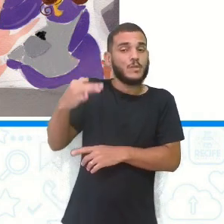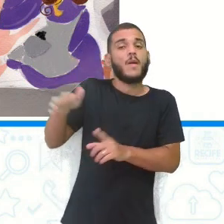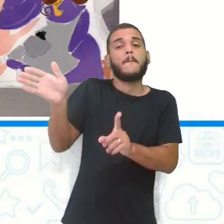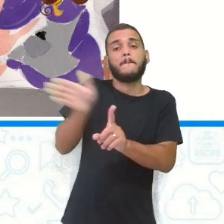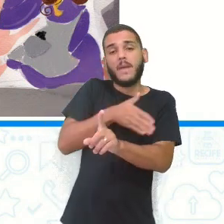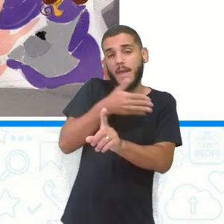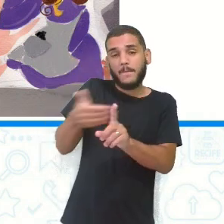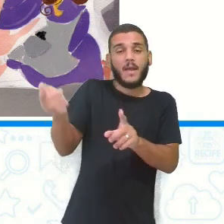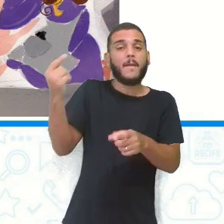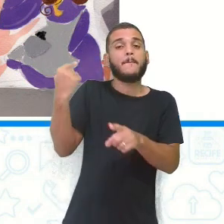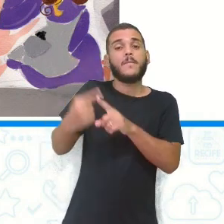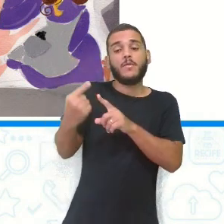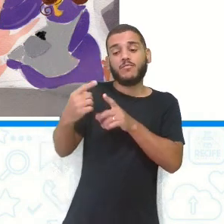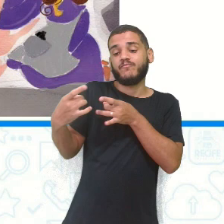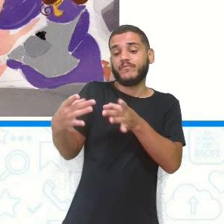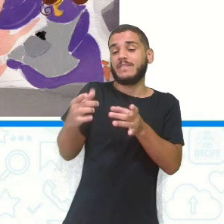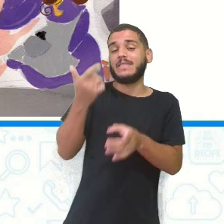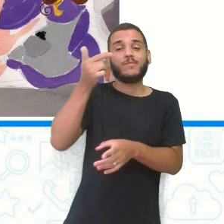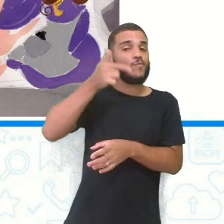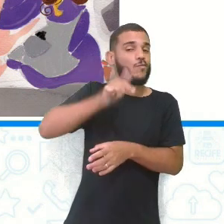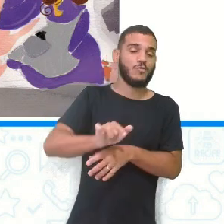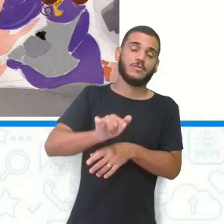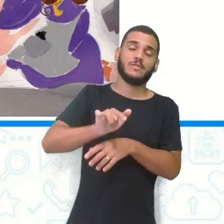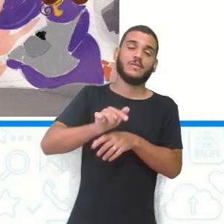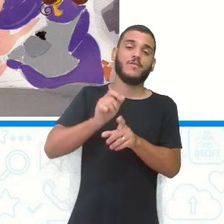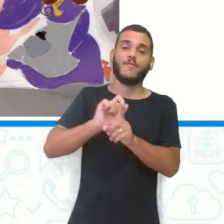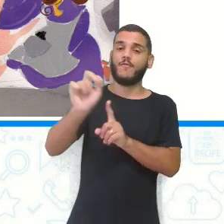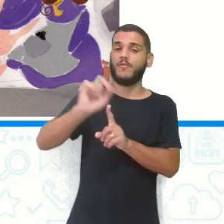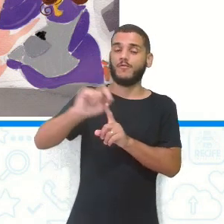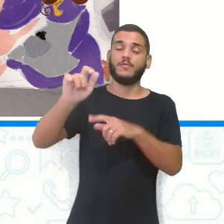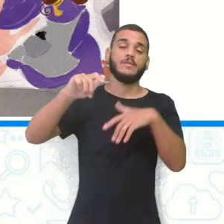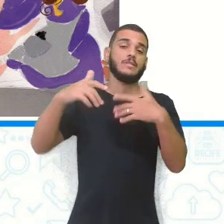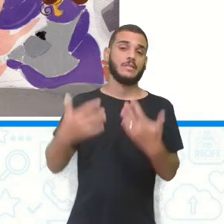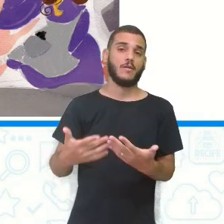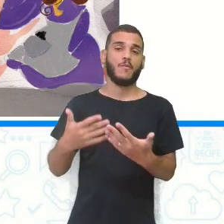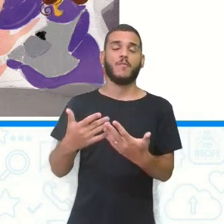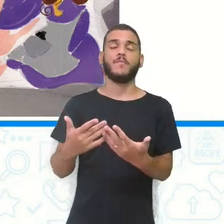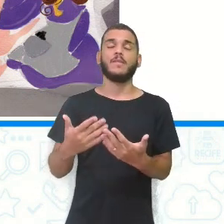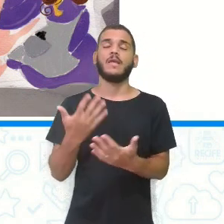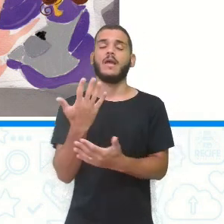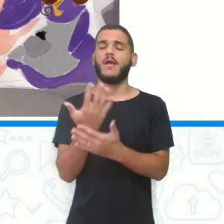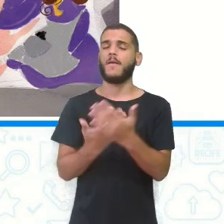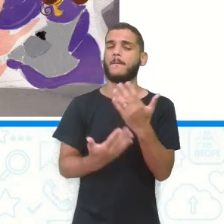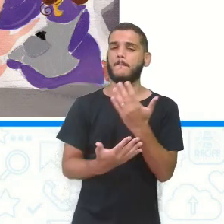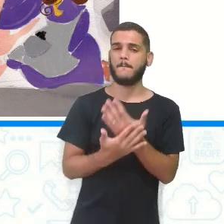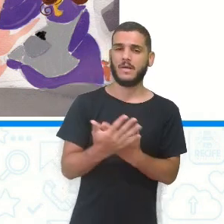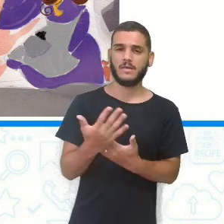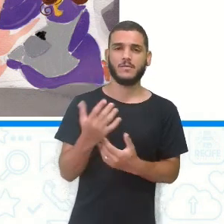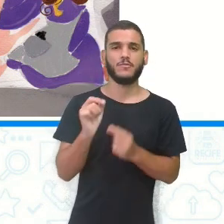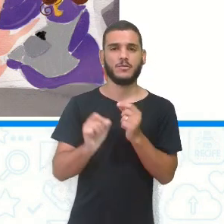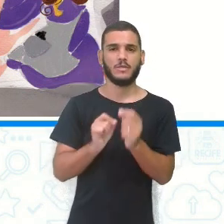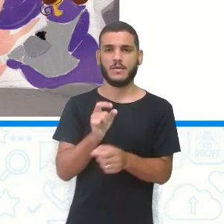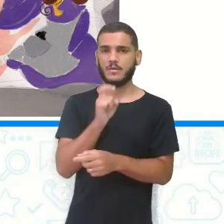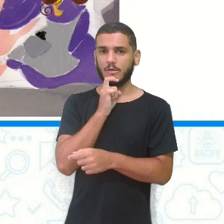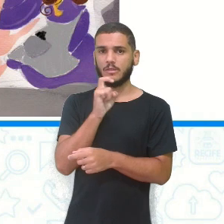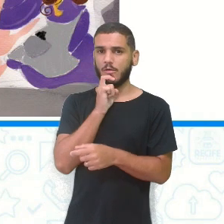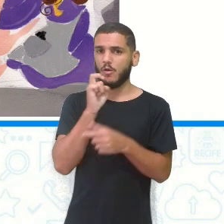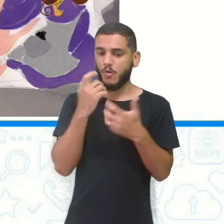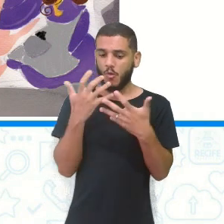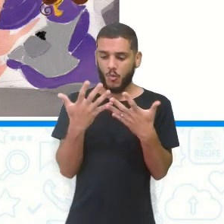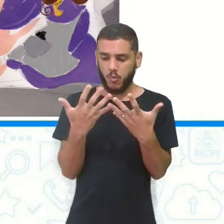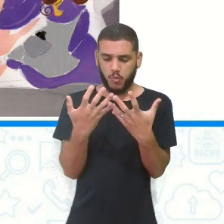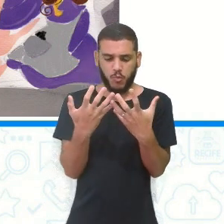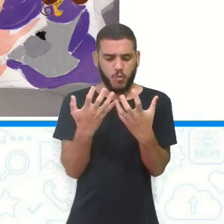ter vendido os fósforos do seu avental. As suas mãos estavam tão geladas que